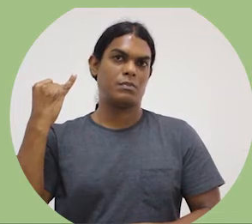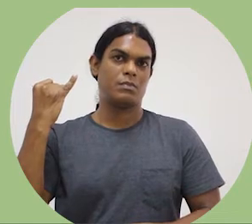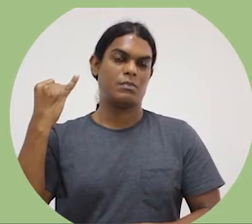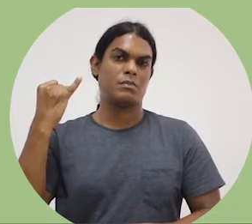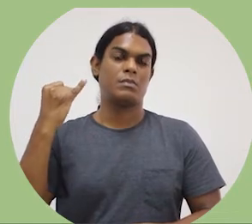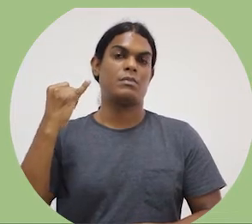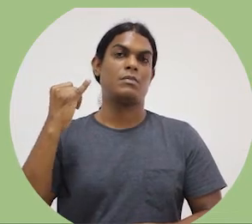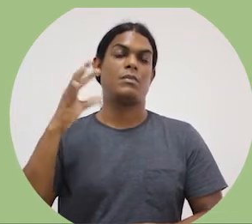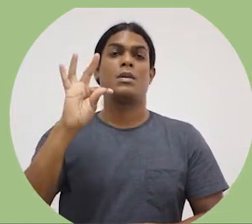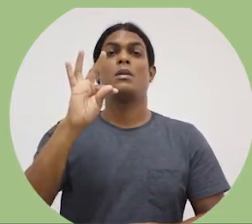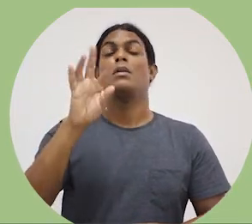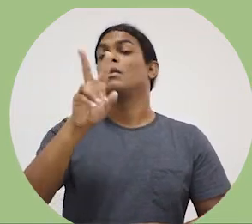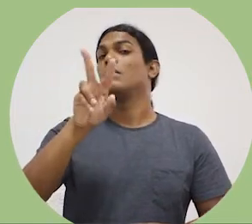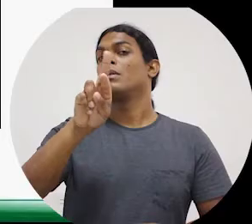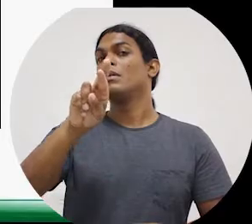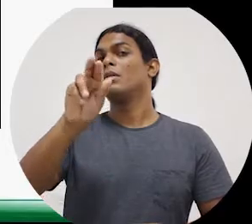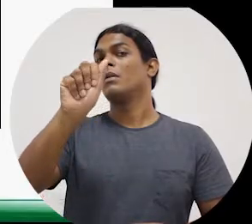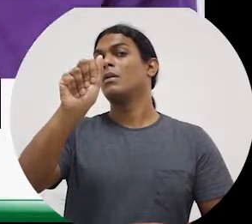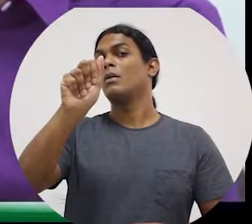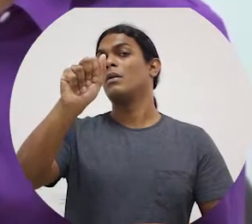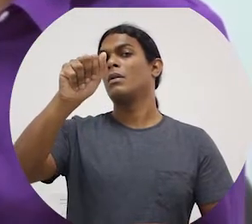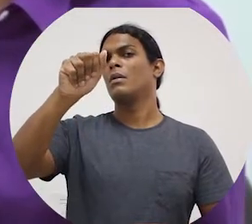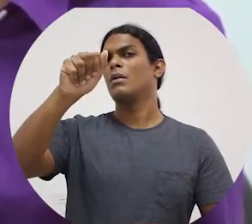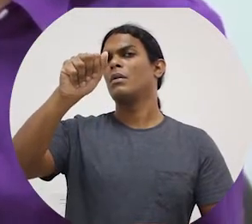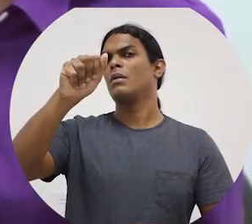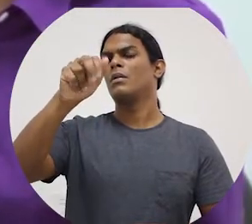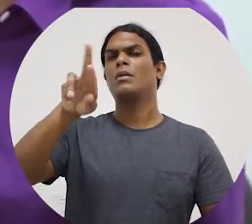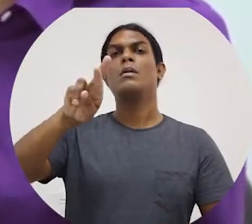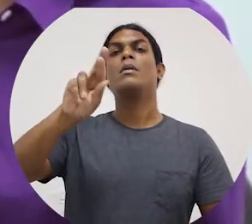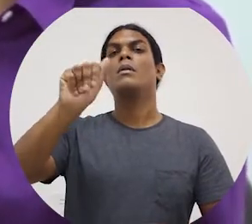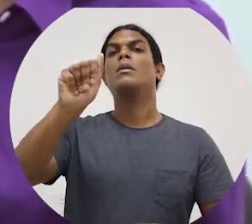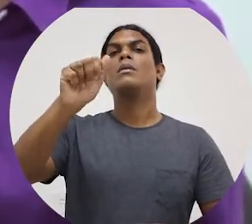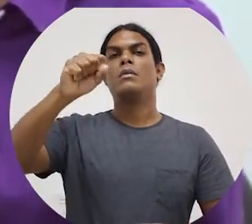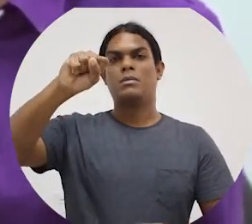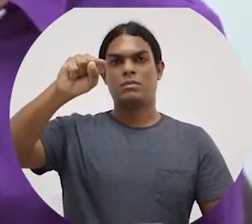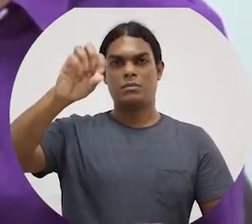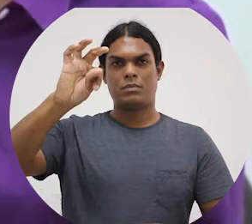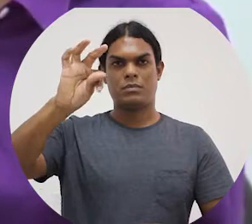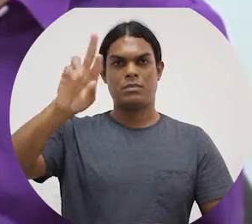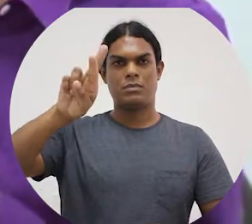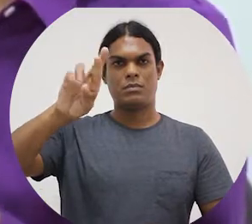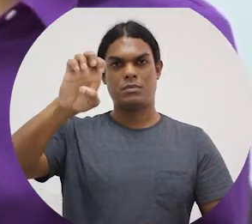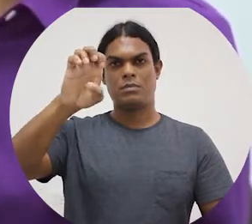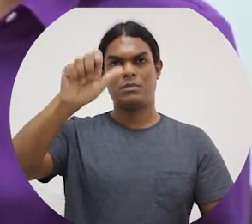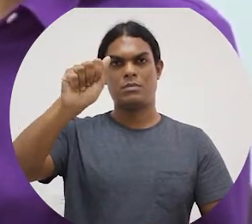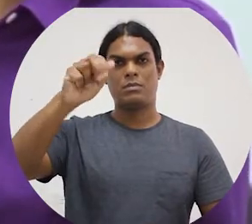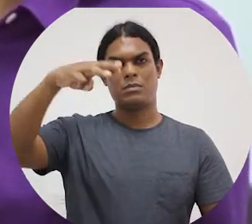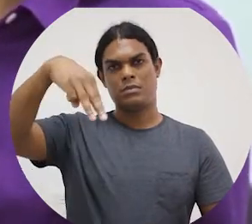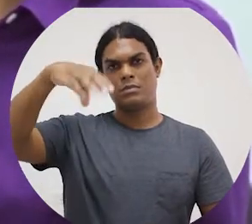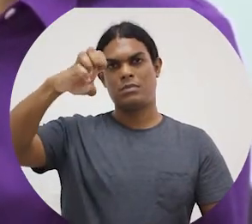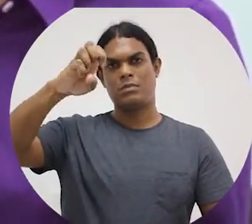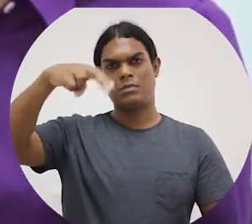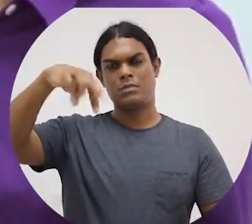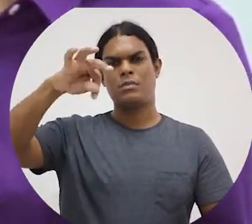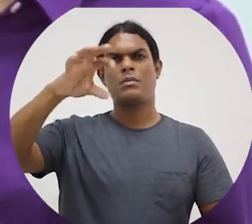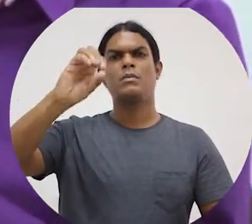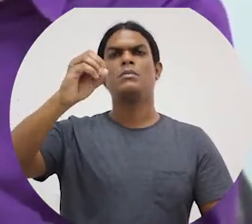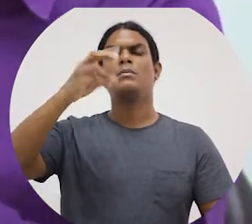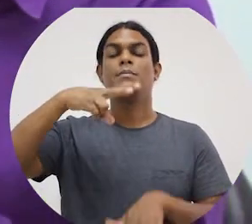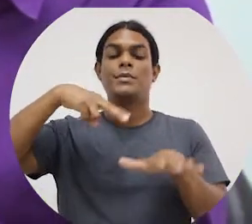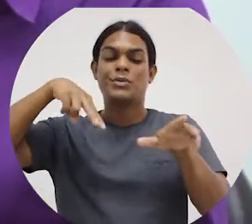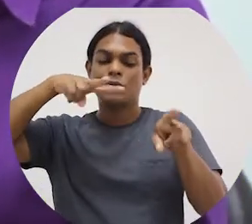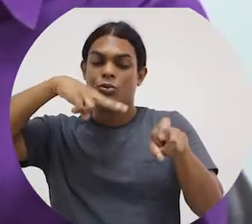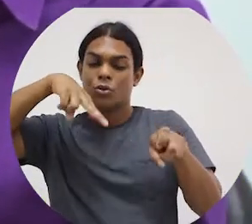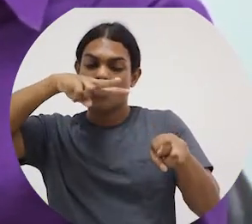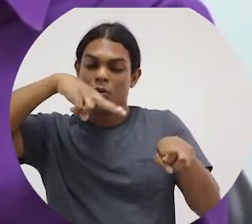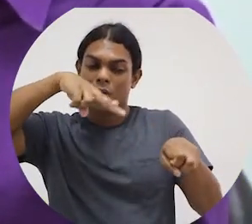que é o rastreamento dos produtos. Este é um tipo de serviço oferecido por muitas empresas e que traz